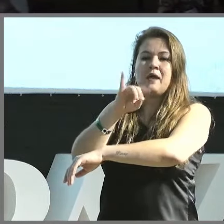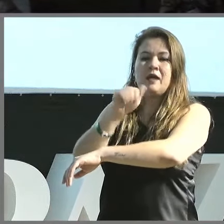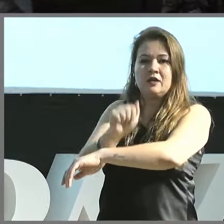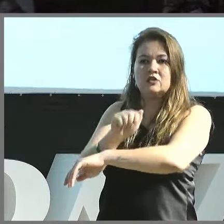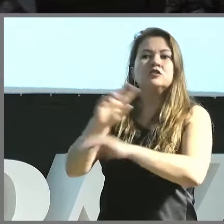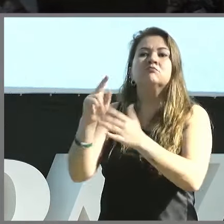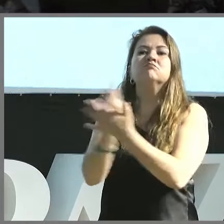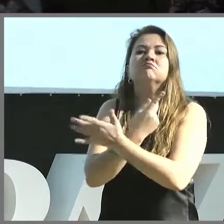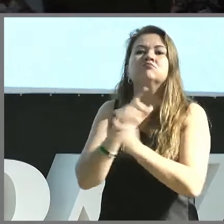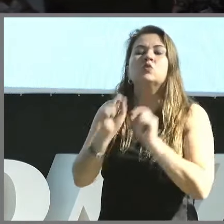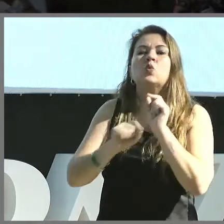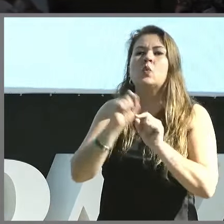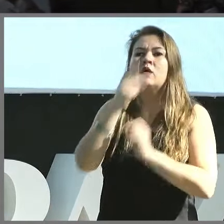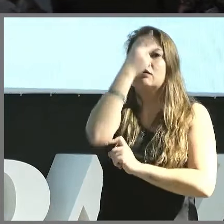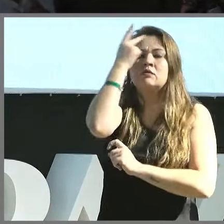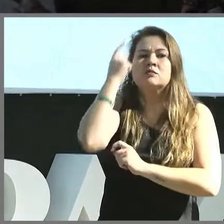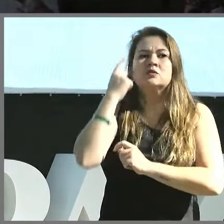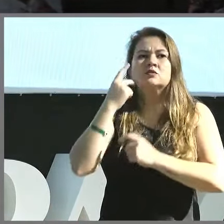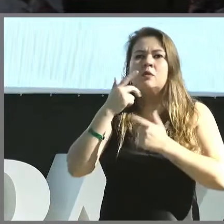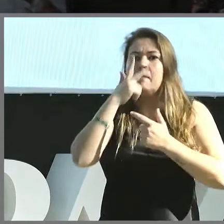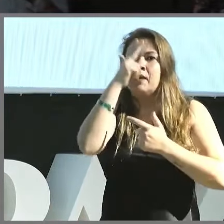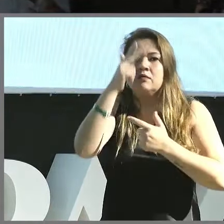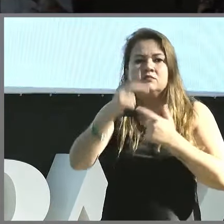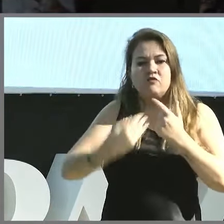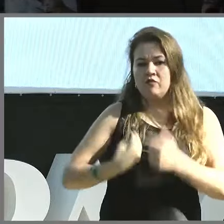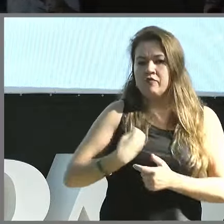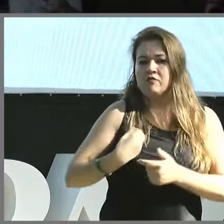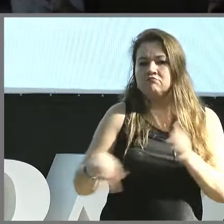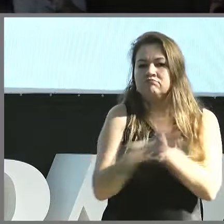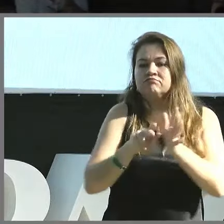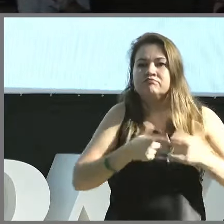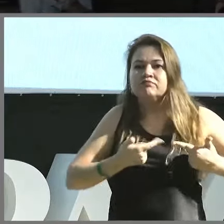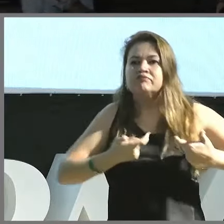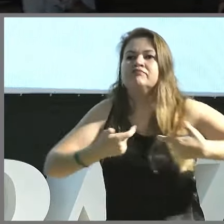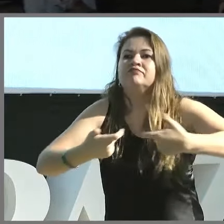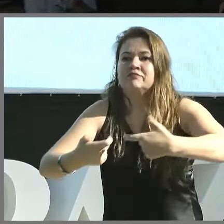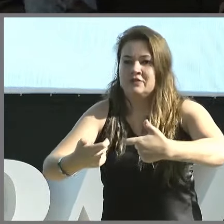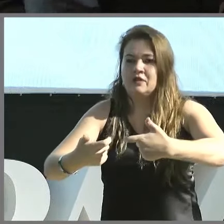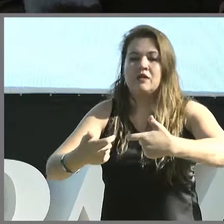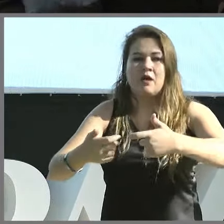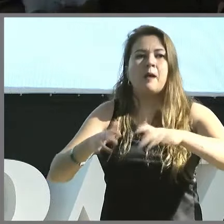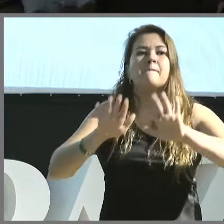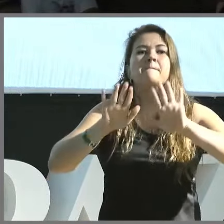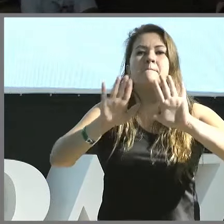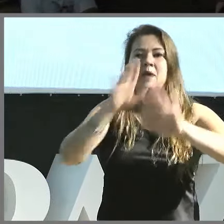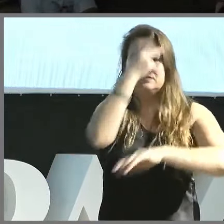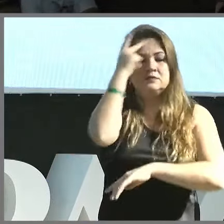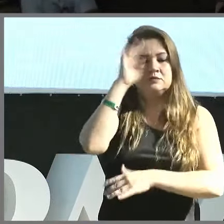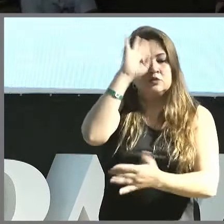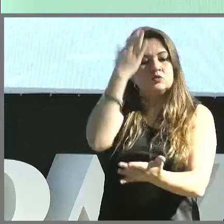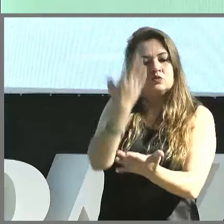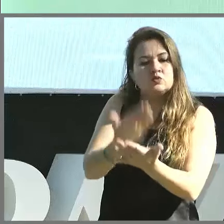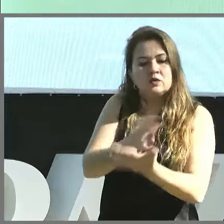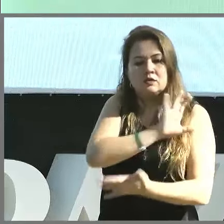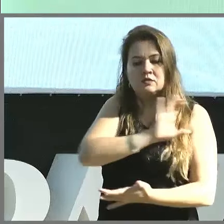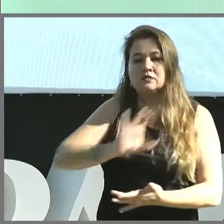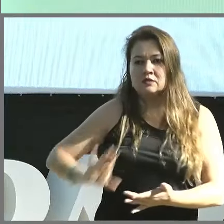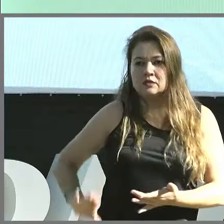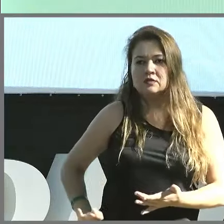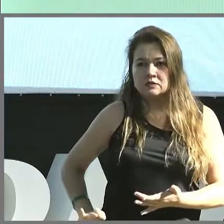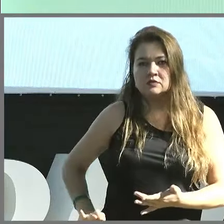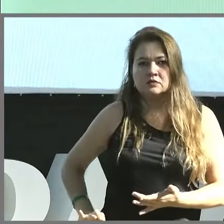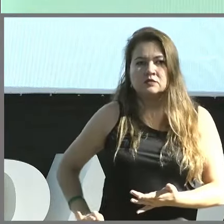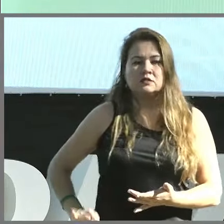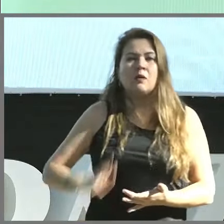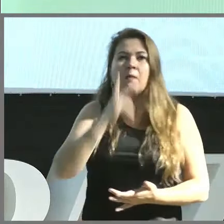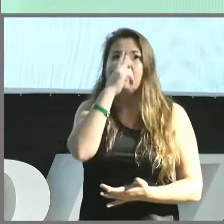os cristãos de belicidade, arma os cristãos de agressividade destrutiva e